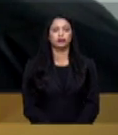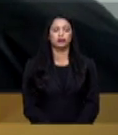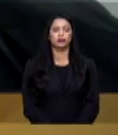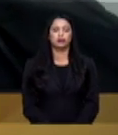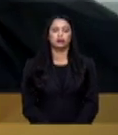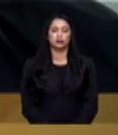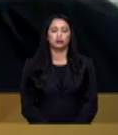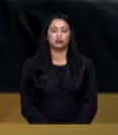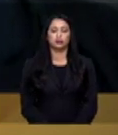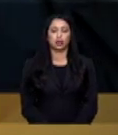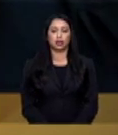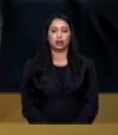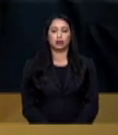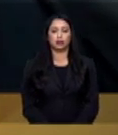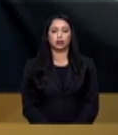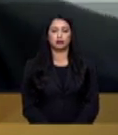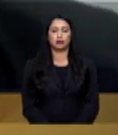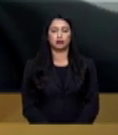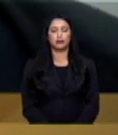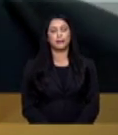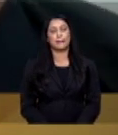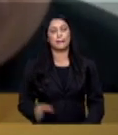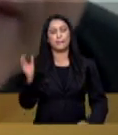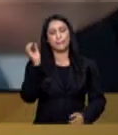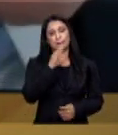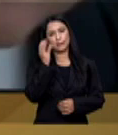de forma bastante rápida.